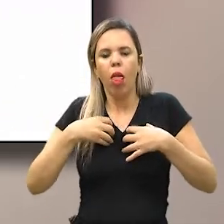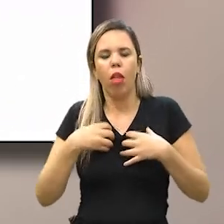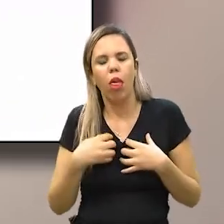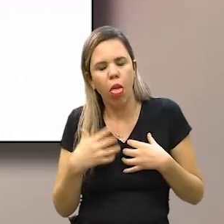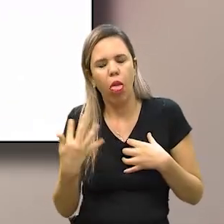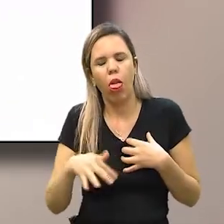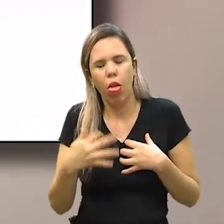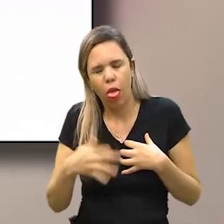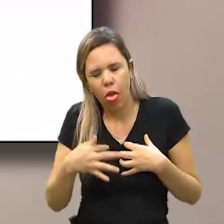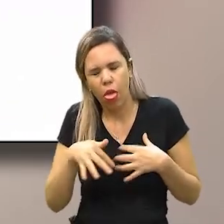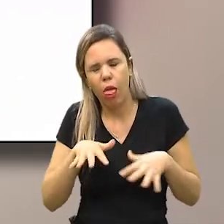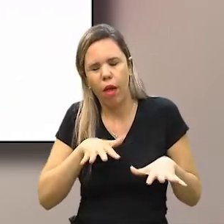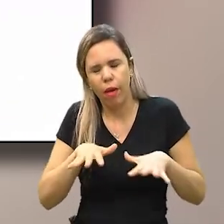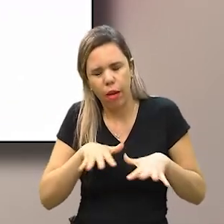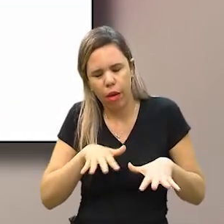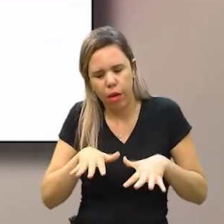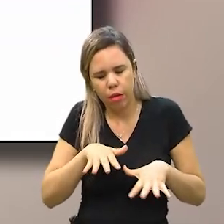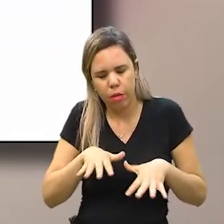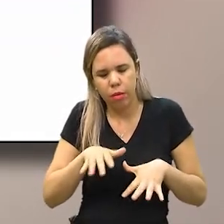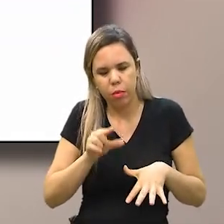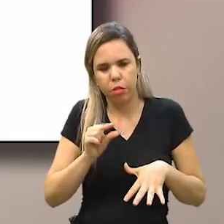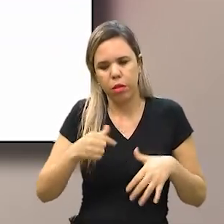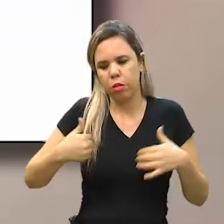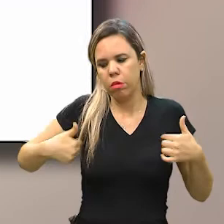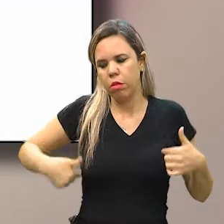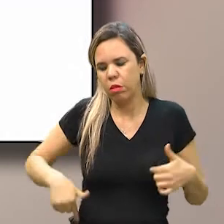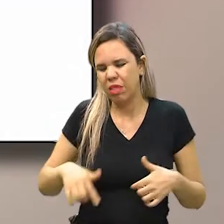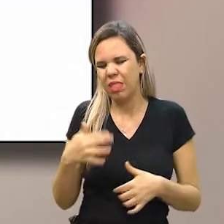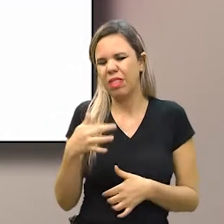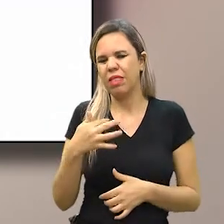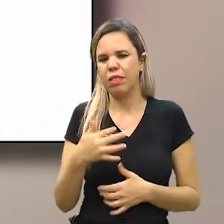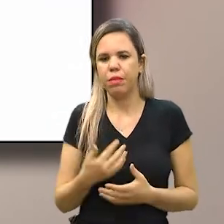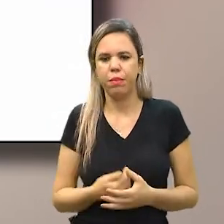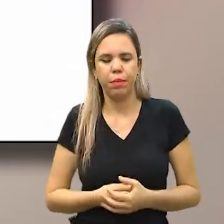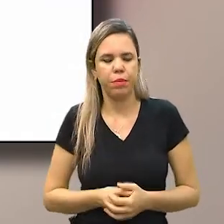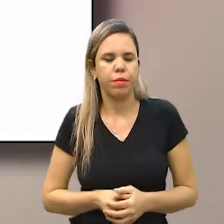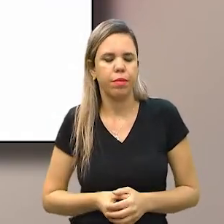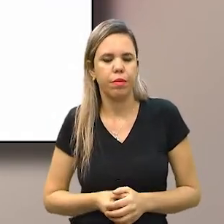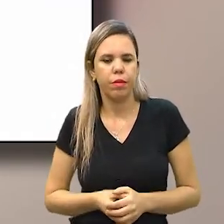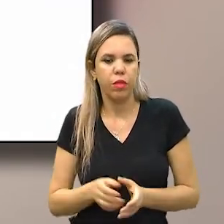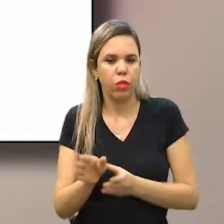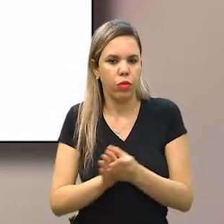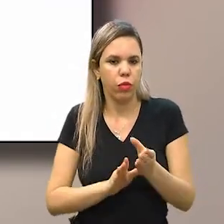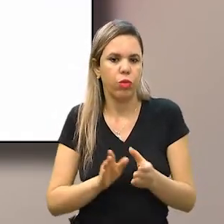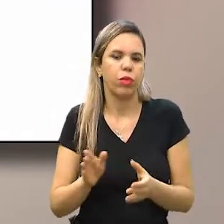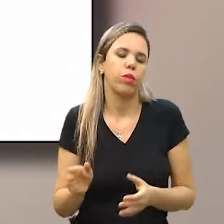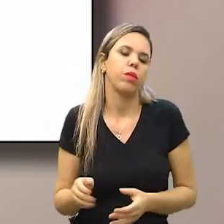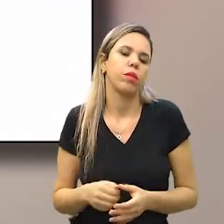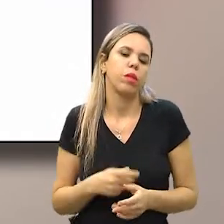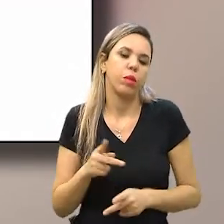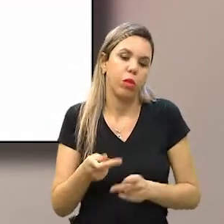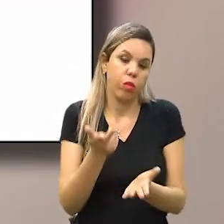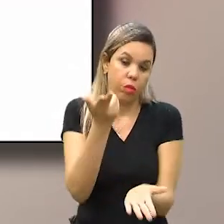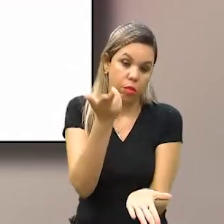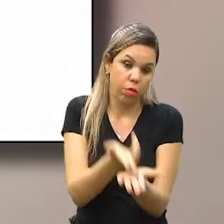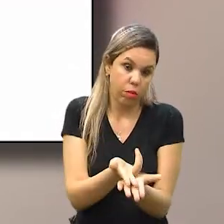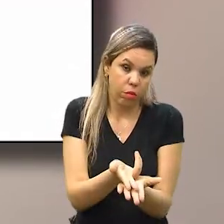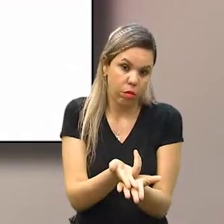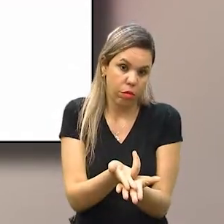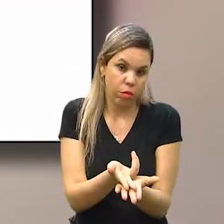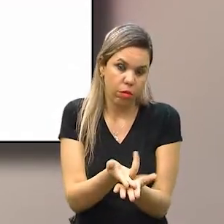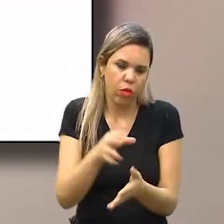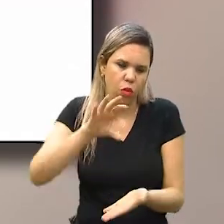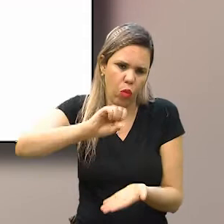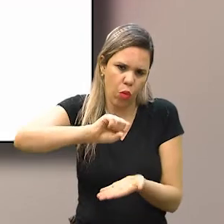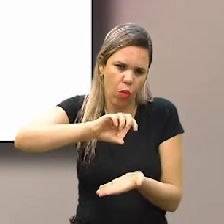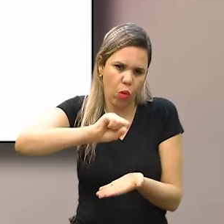inspirar. Só esse movimento que distende um pouco o tórax já causa dor, né? Então, o recomendado é repouso. E geralmente a